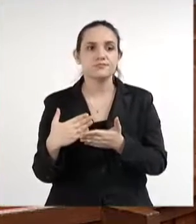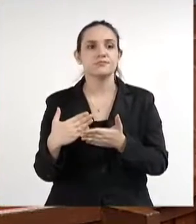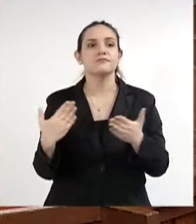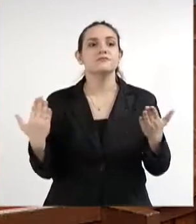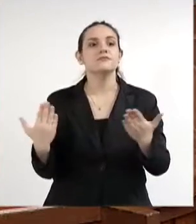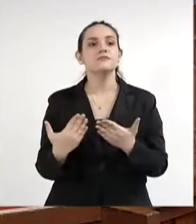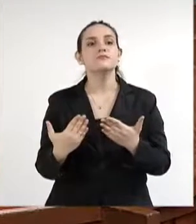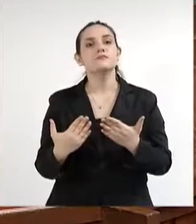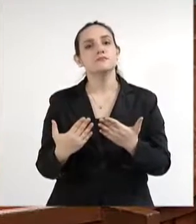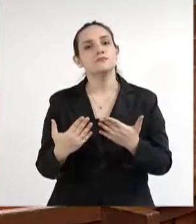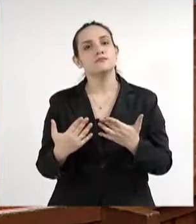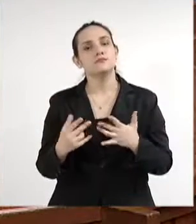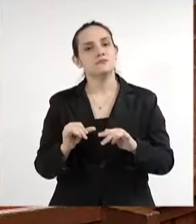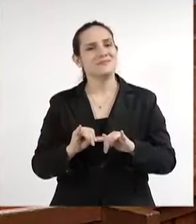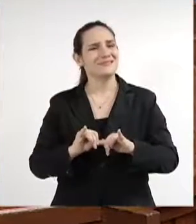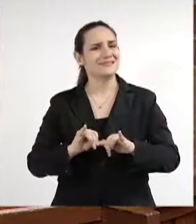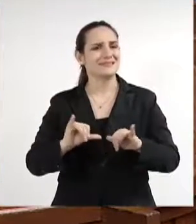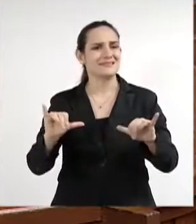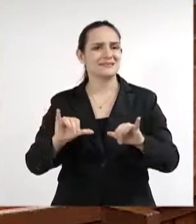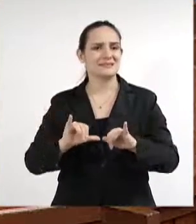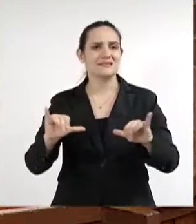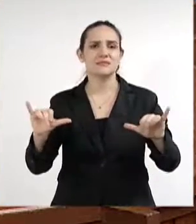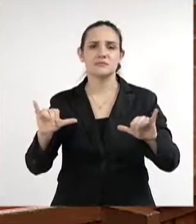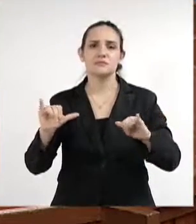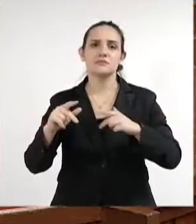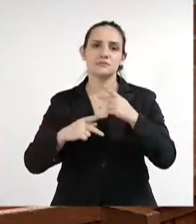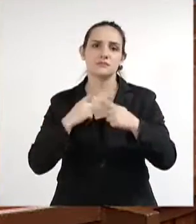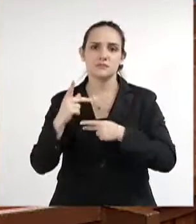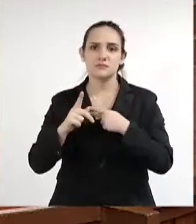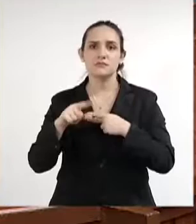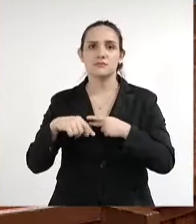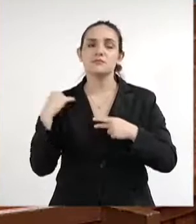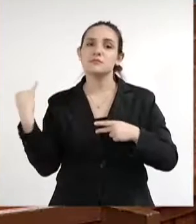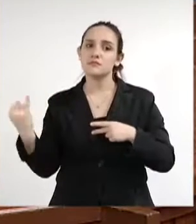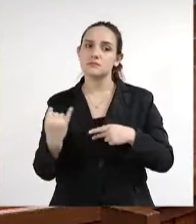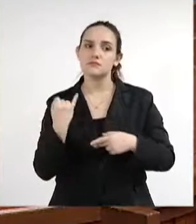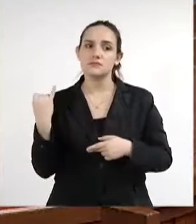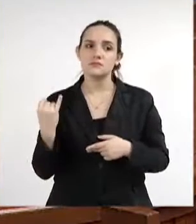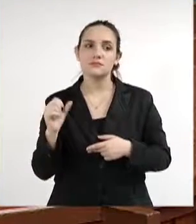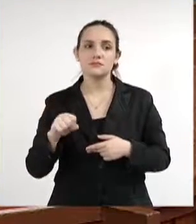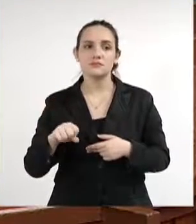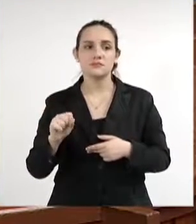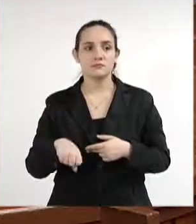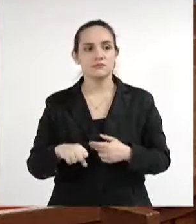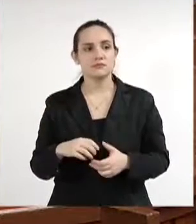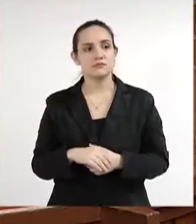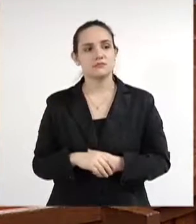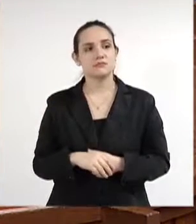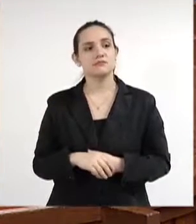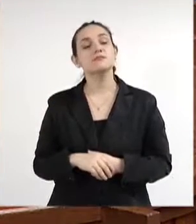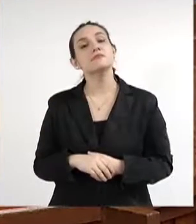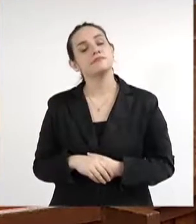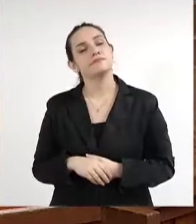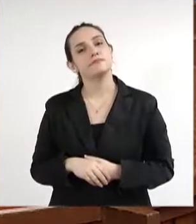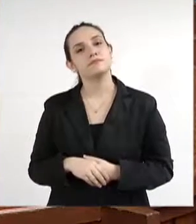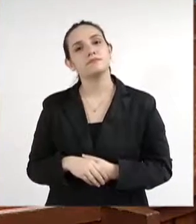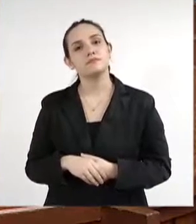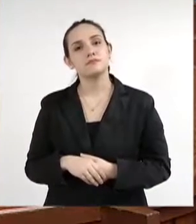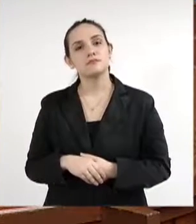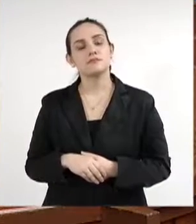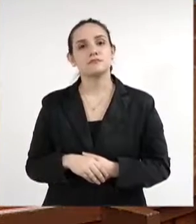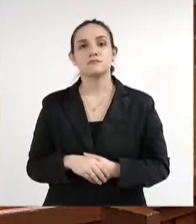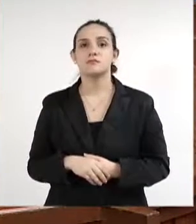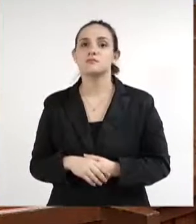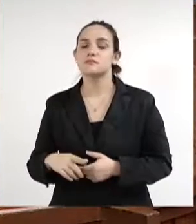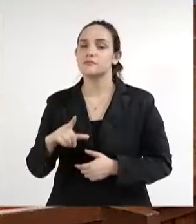sendo dado pela mídia a importância que o caso requer, que a situação merece.